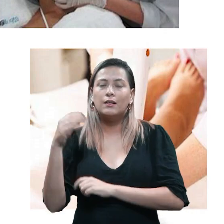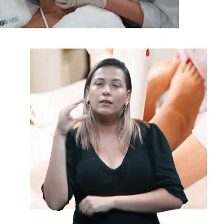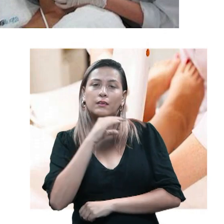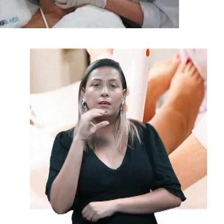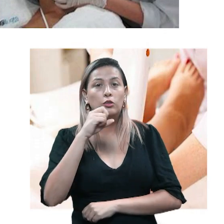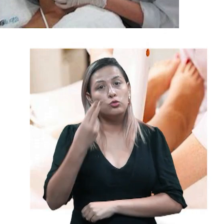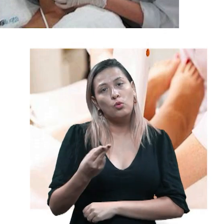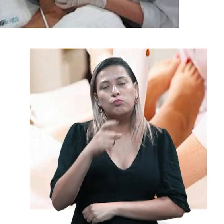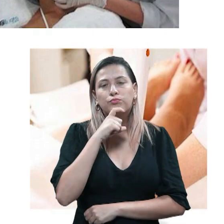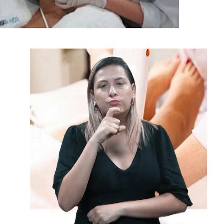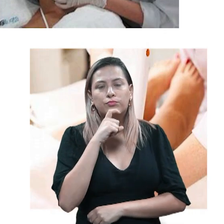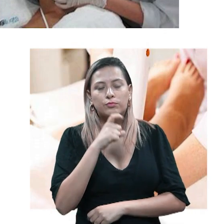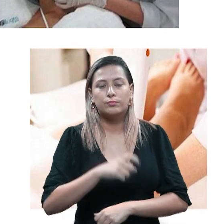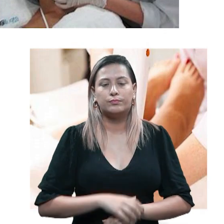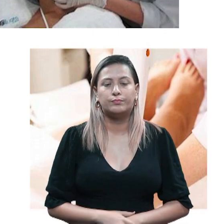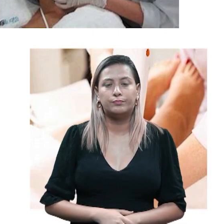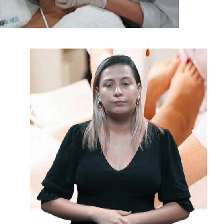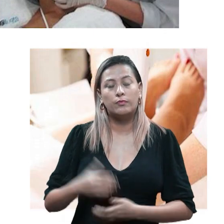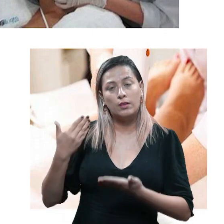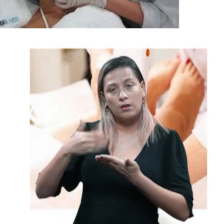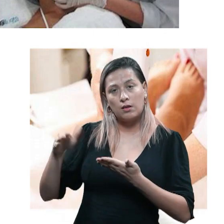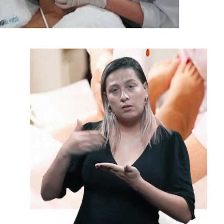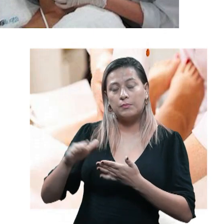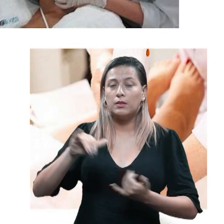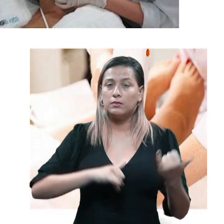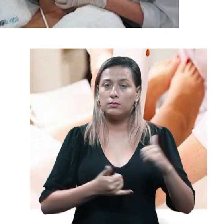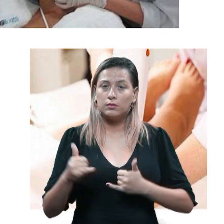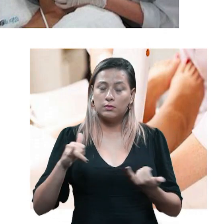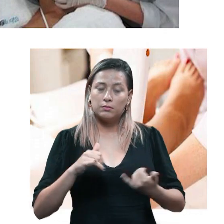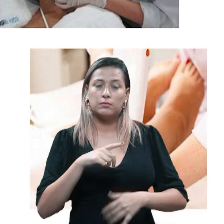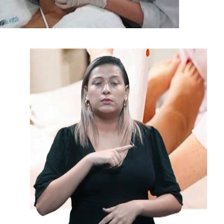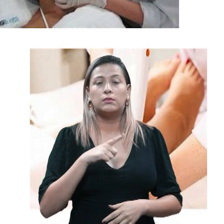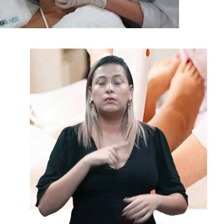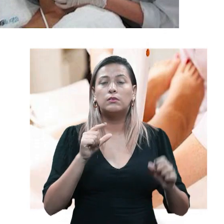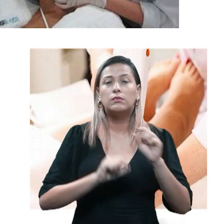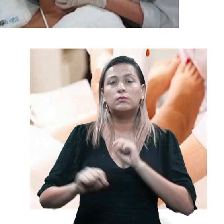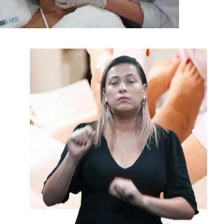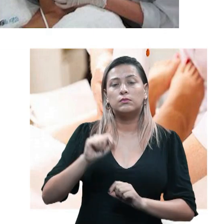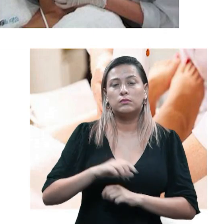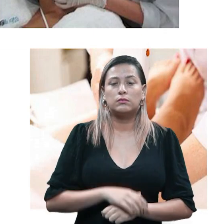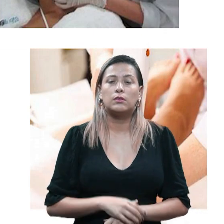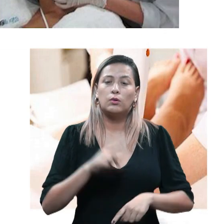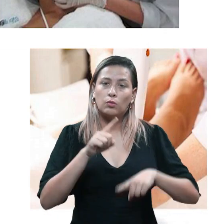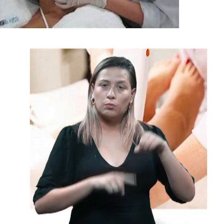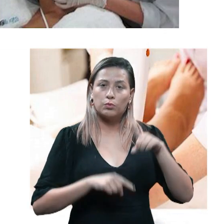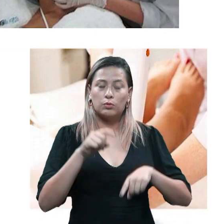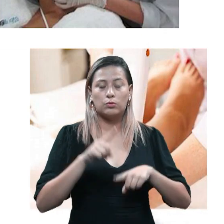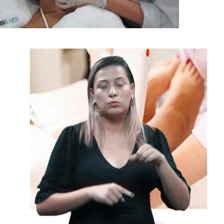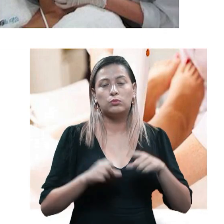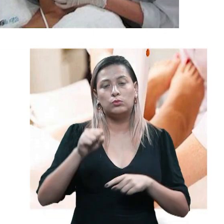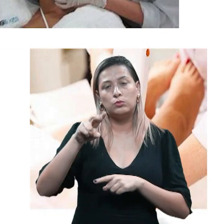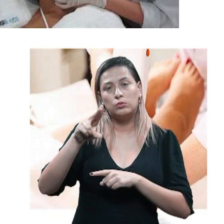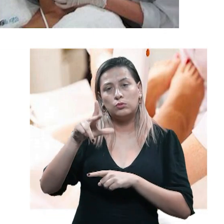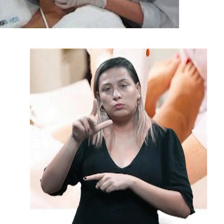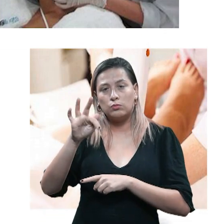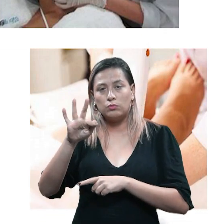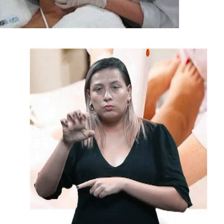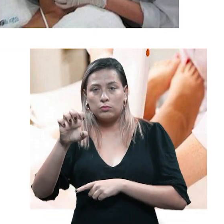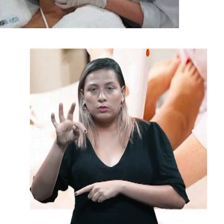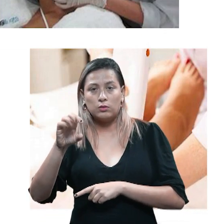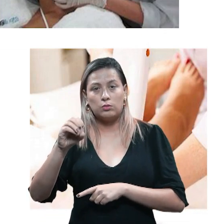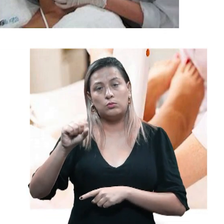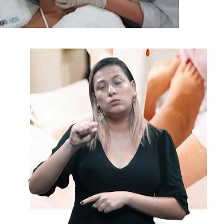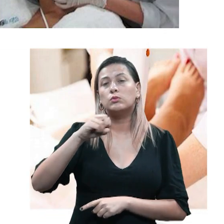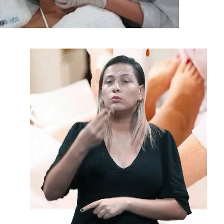ou fria. Na eliminação química, os produtos se apresentam em forma de sulfetos e